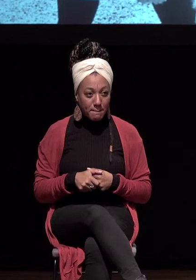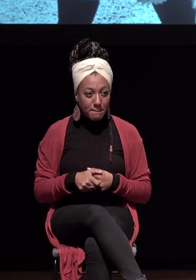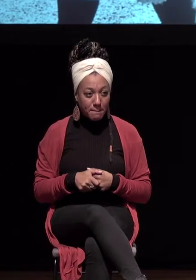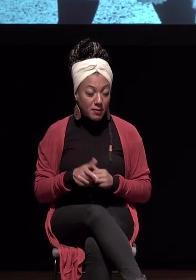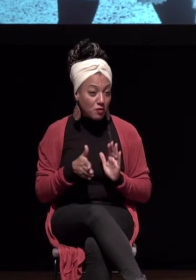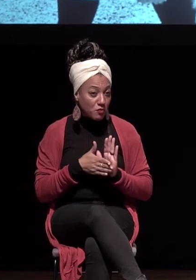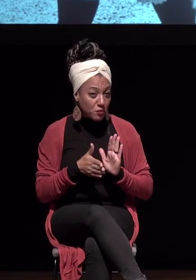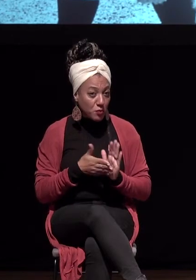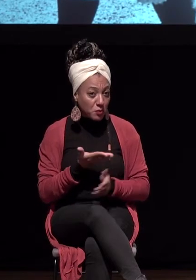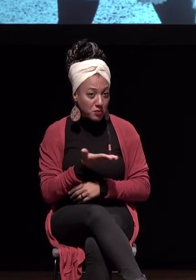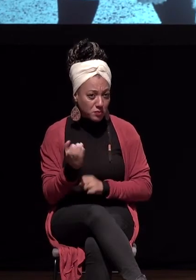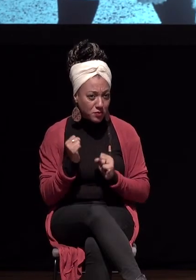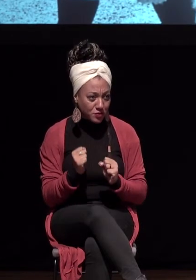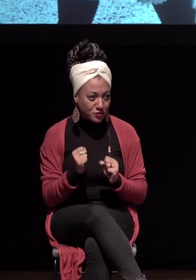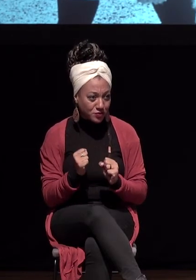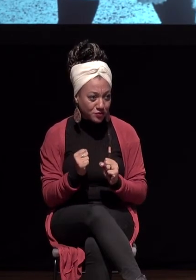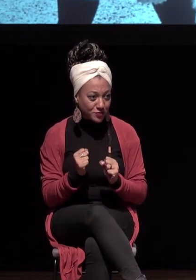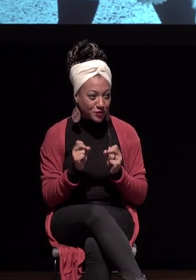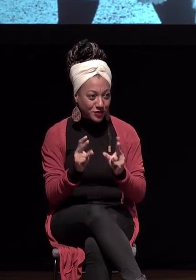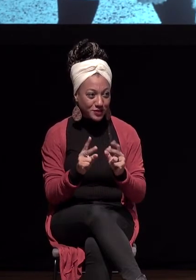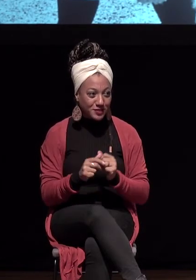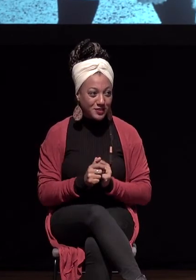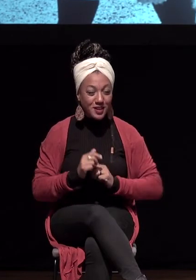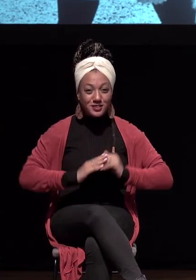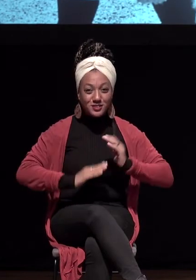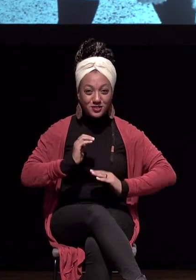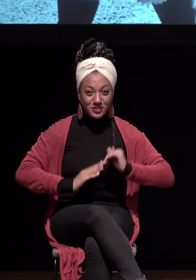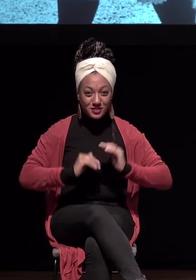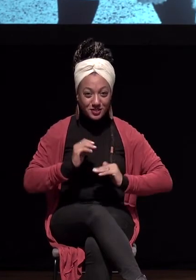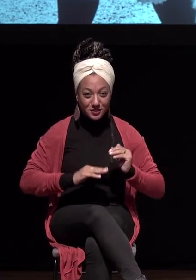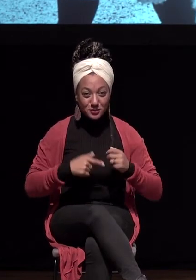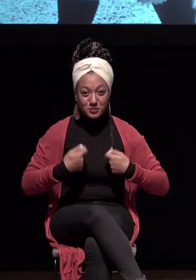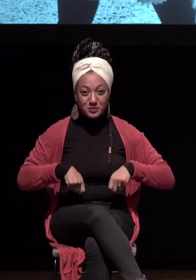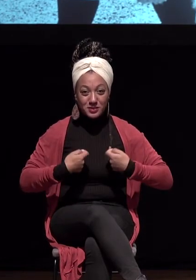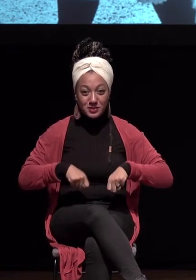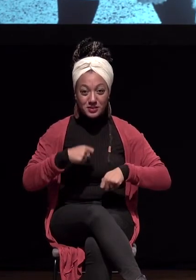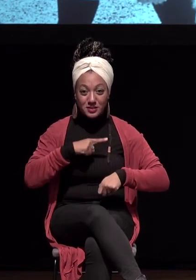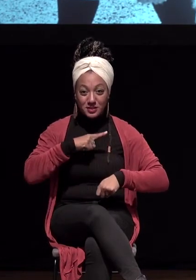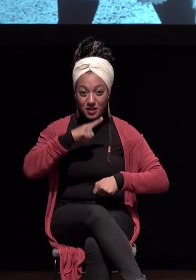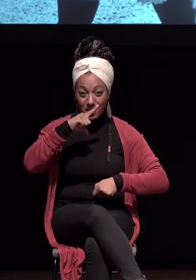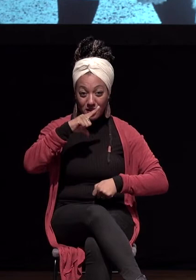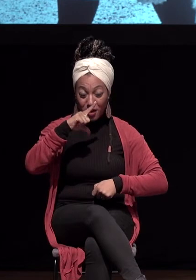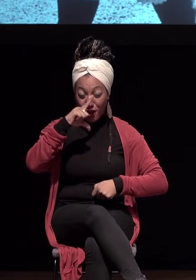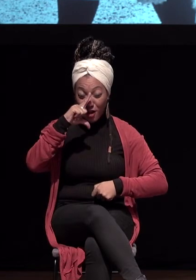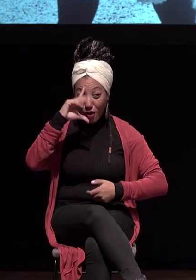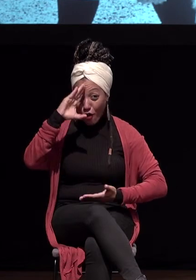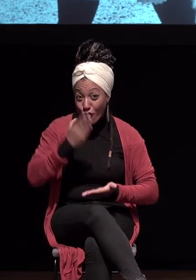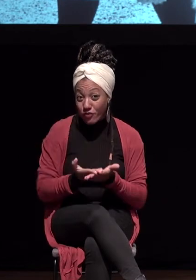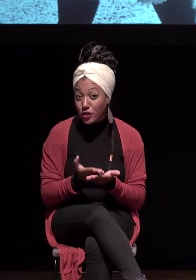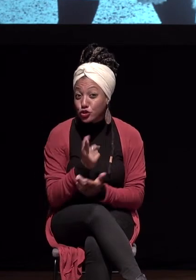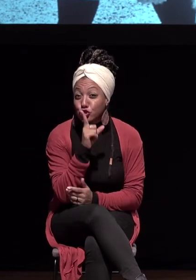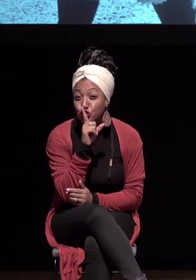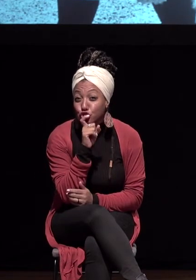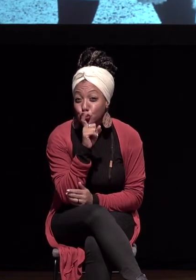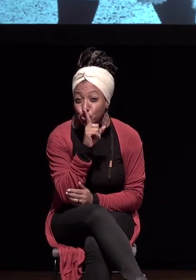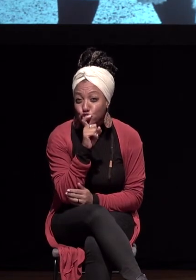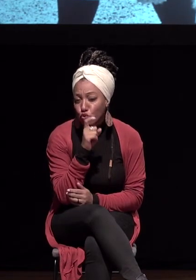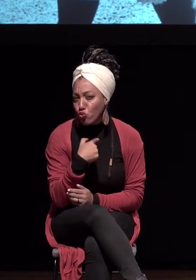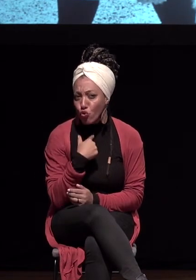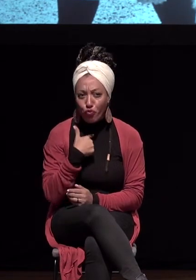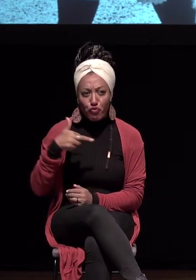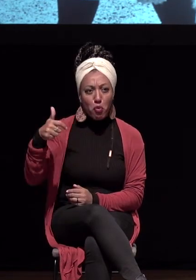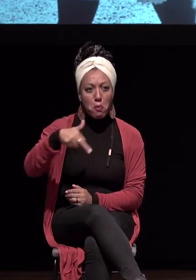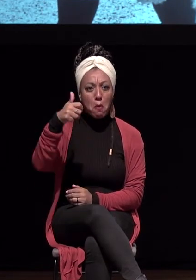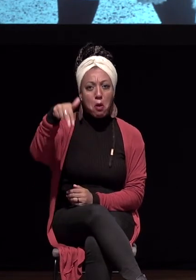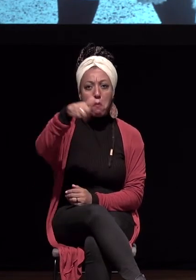Eu vou propor para vocês, posso? Esse exercício ele precisa de confiança. Eu juro, eu não vou saltitar, andar por